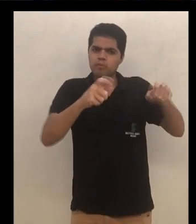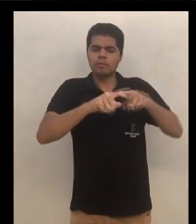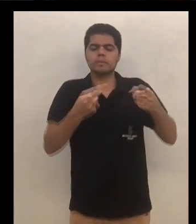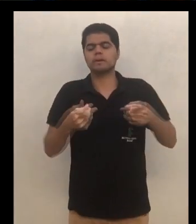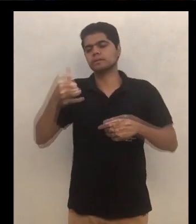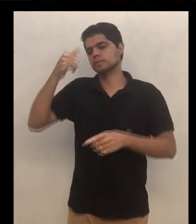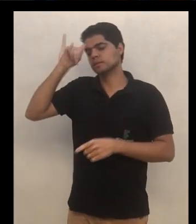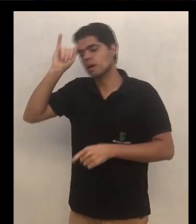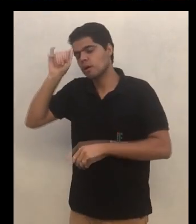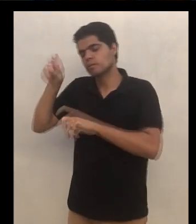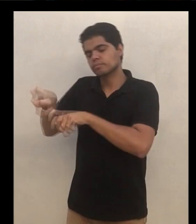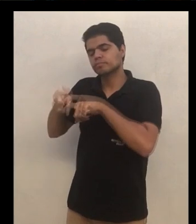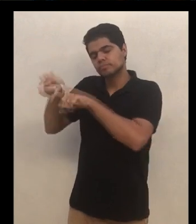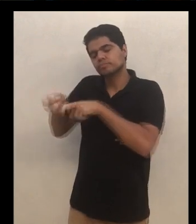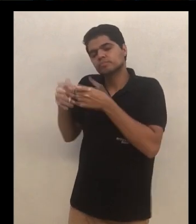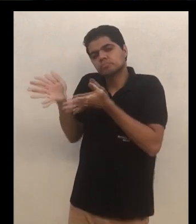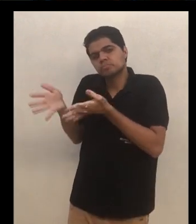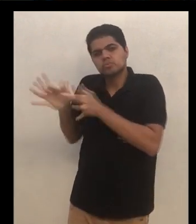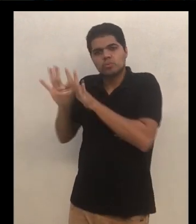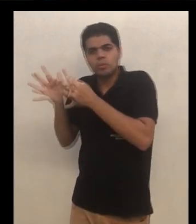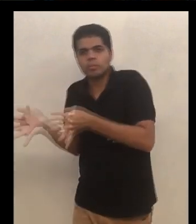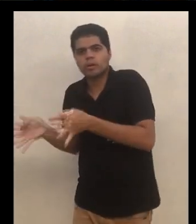mesmo, né? O tradicional, o crioulo.